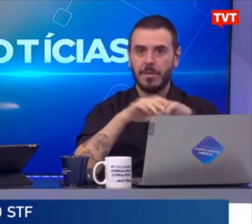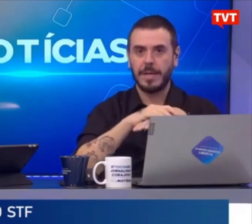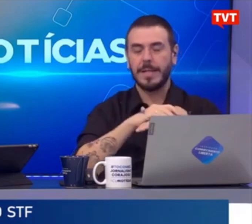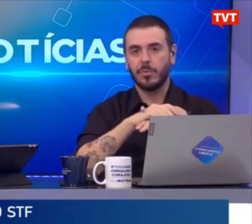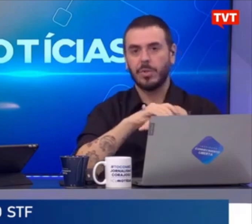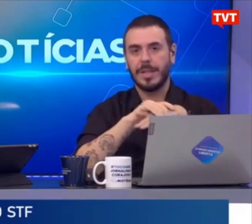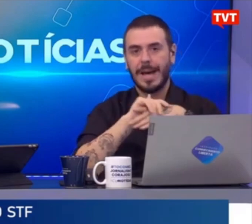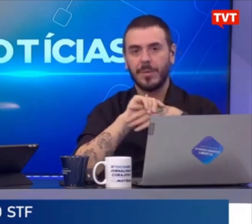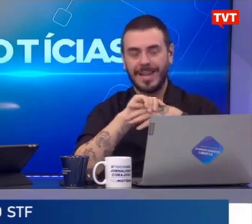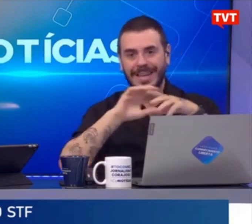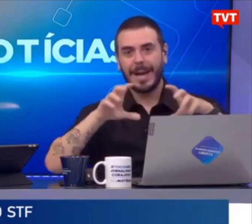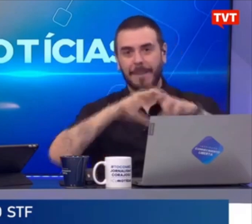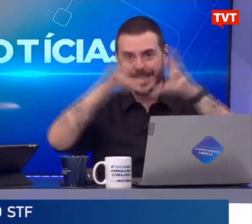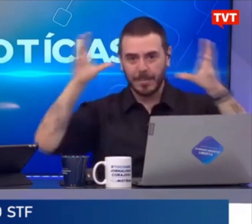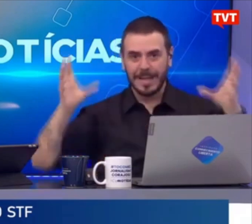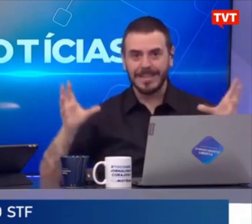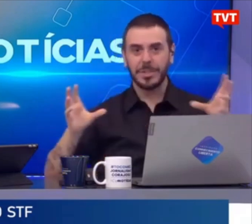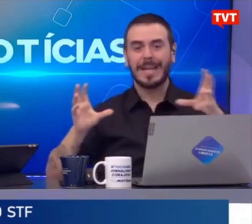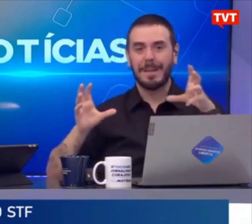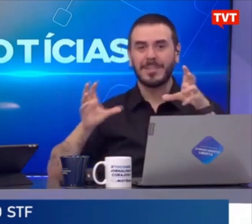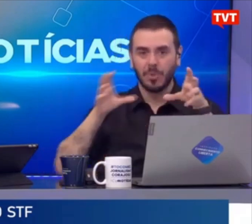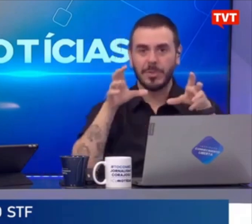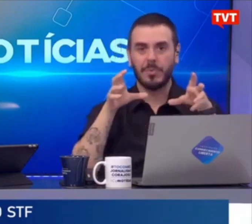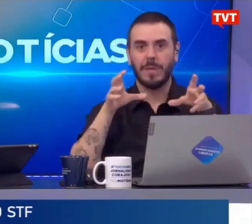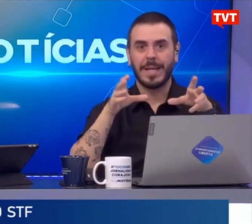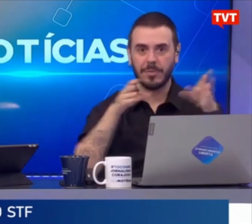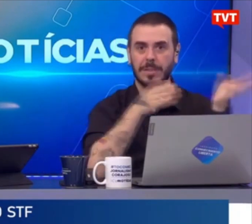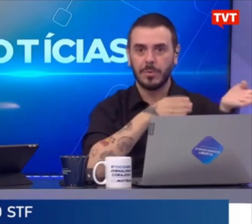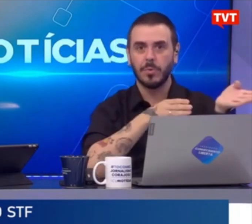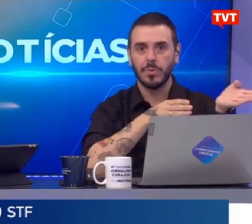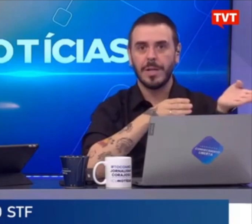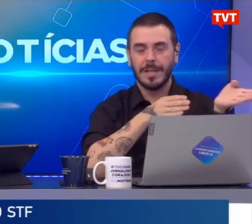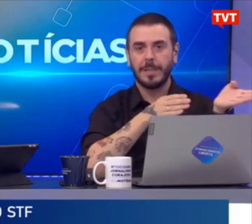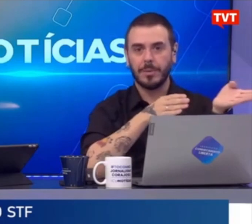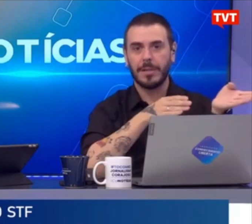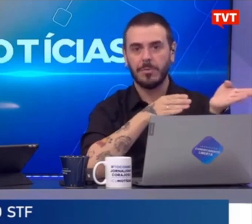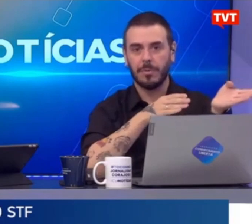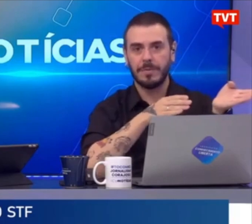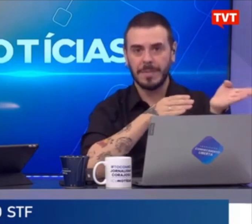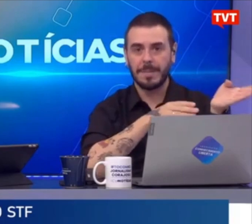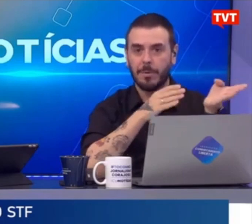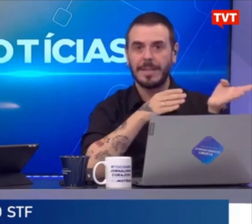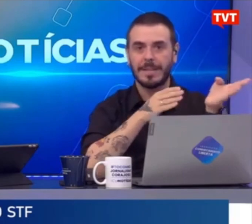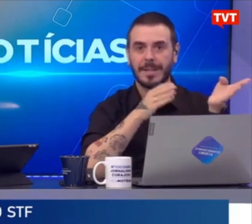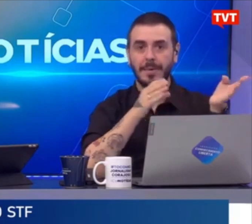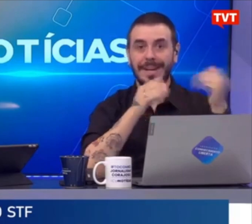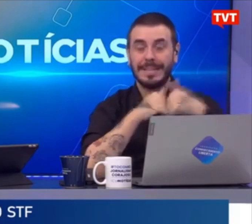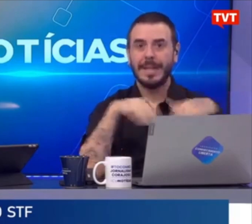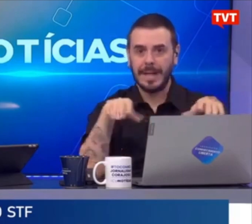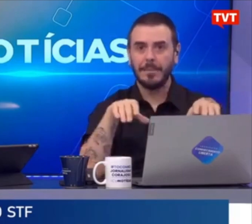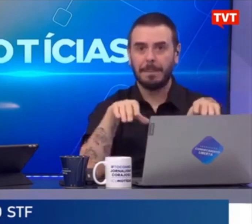aprovado agora no Senado, ele encabeça uma lista de reclamações no Congresso, tanto que os deputados ontem fizeram uma